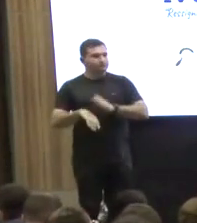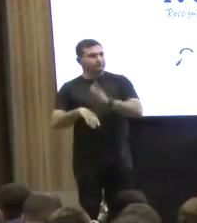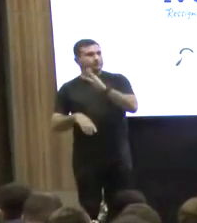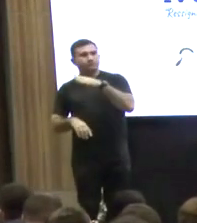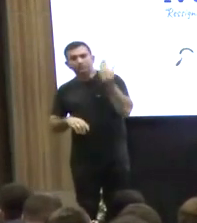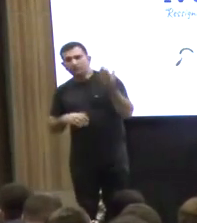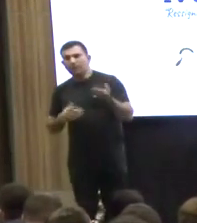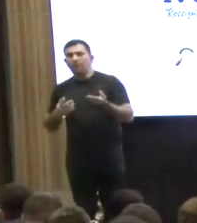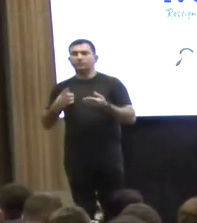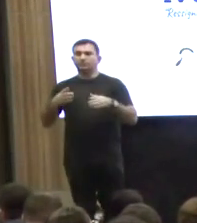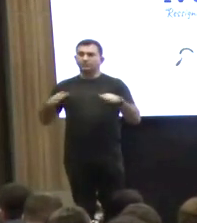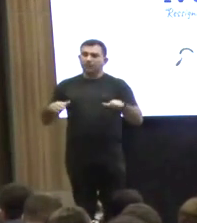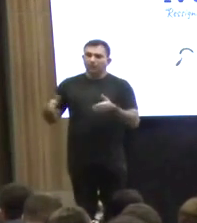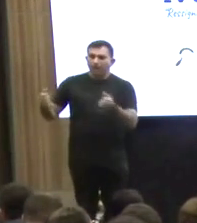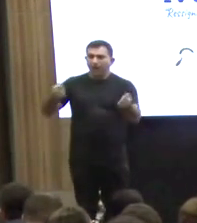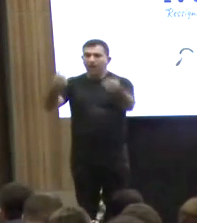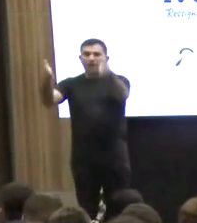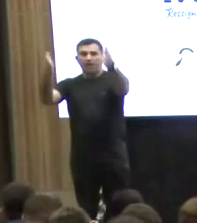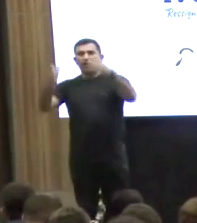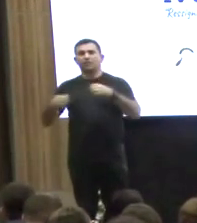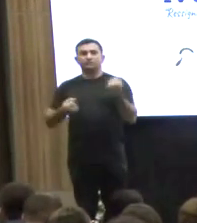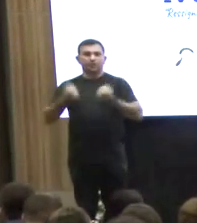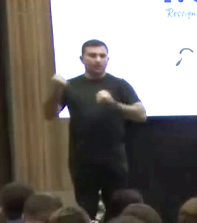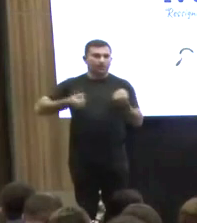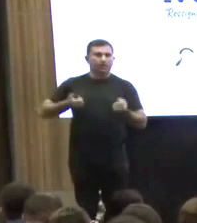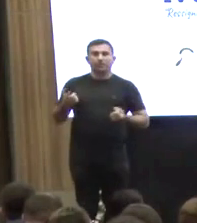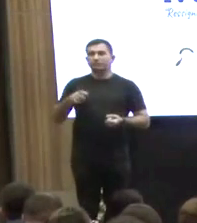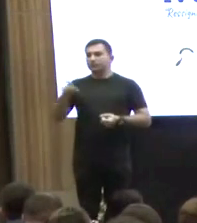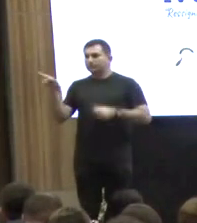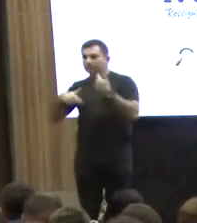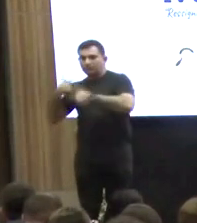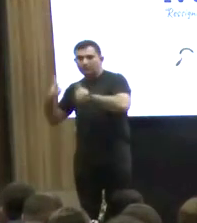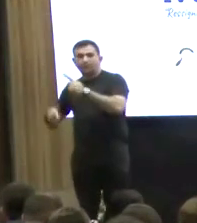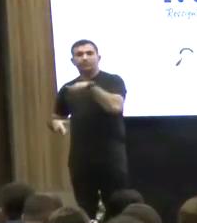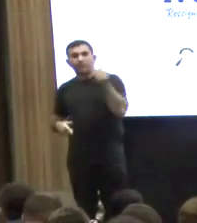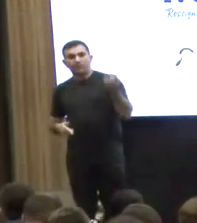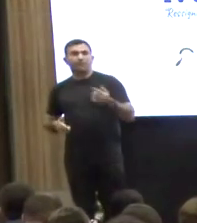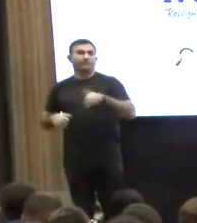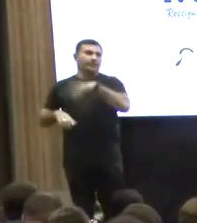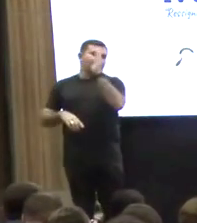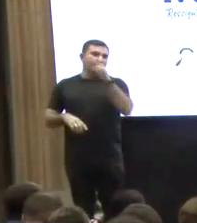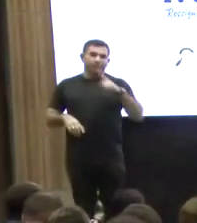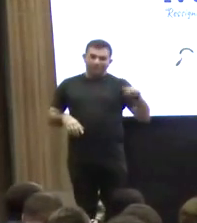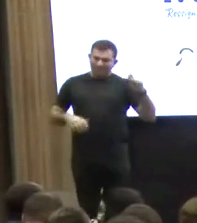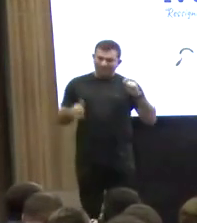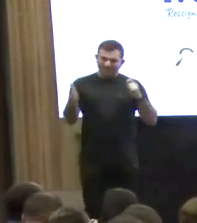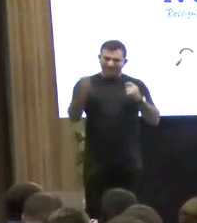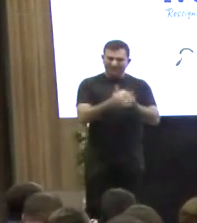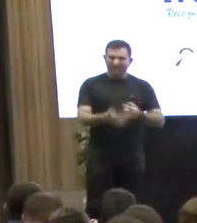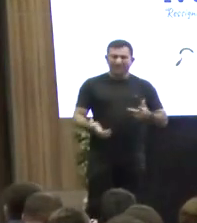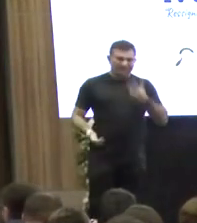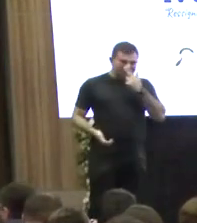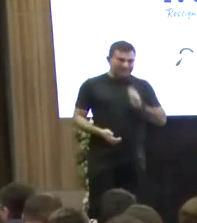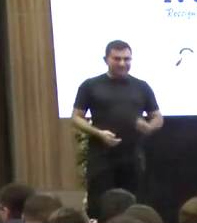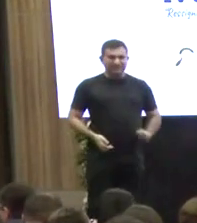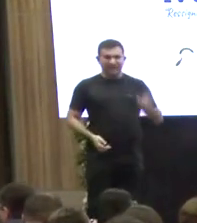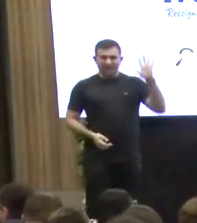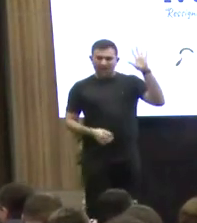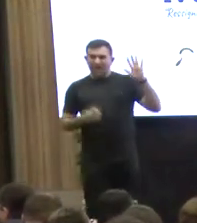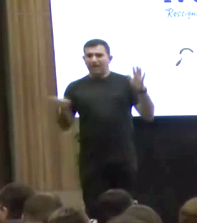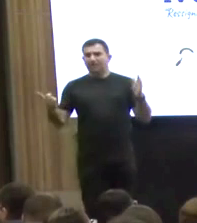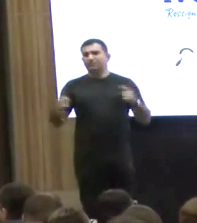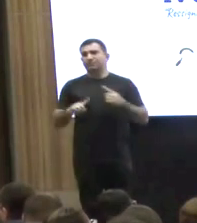usar capacete, não por acaso os que mais morrem no trânsito, que mais morrem no acidente de trabalho, assim por diante. Vejam como as coisas vão se alimentando. O